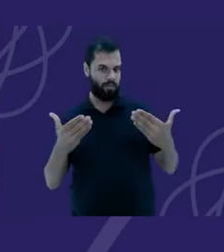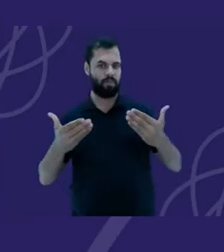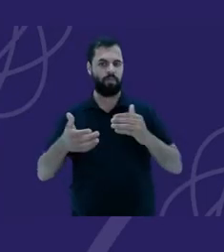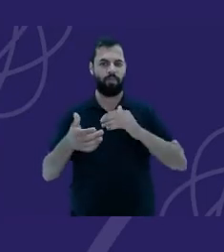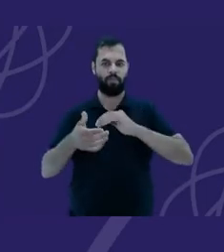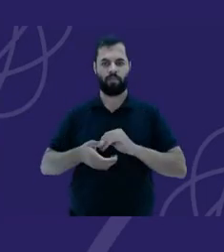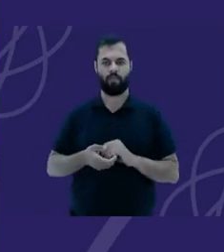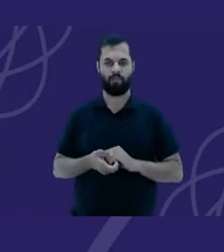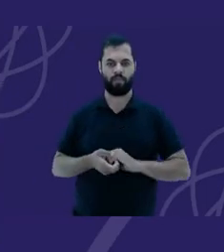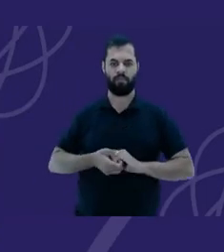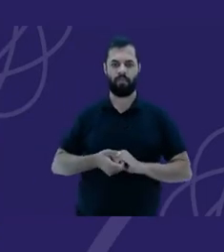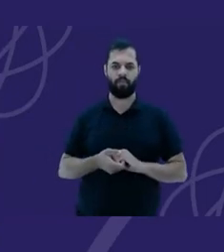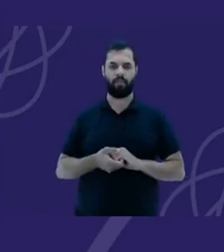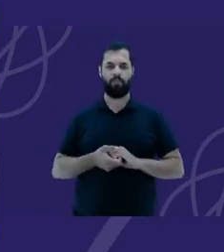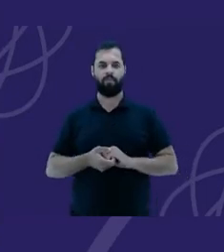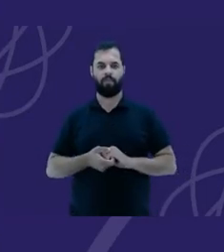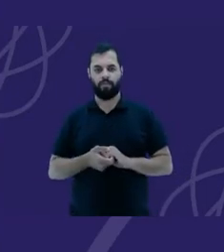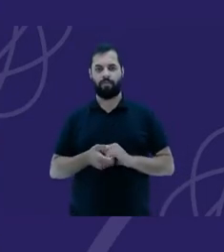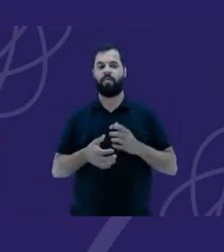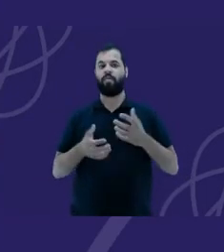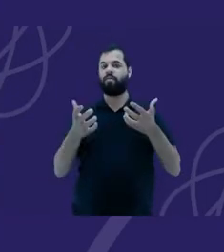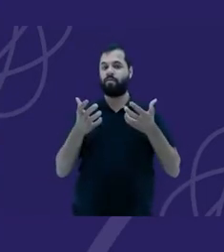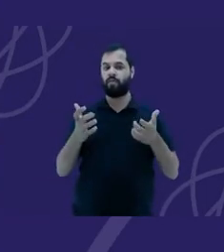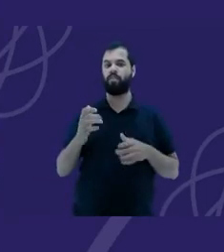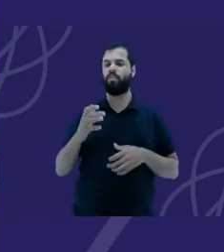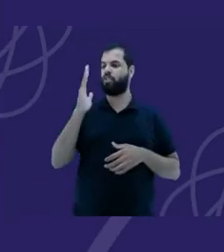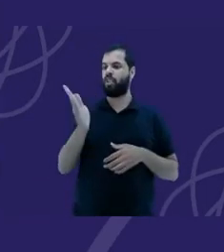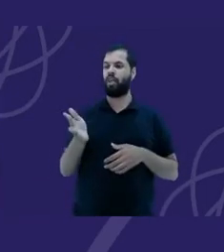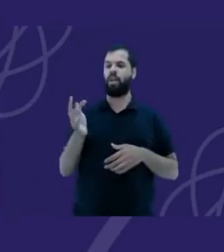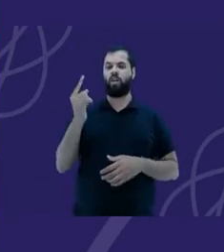Opa! Só temos uma hora